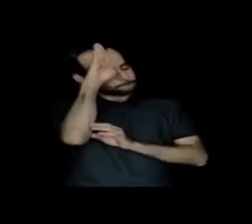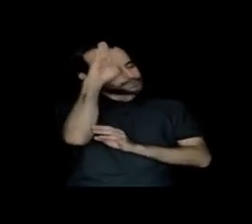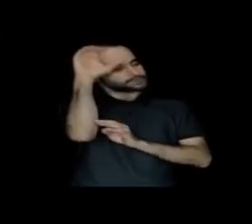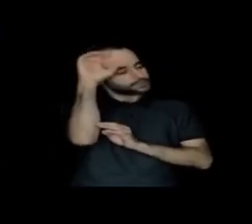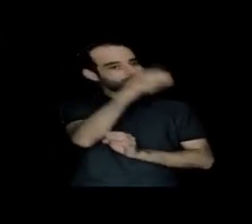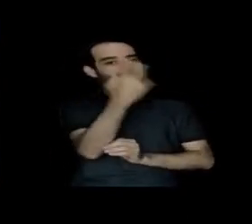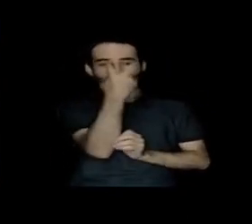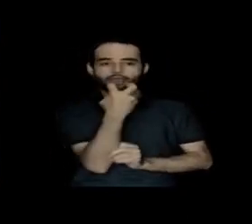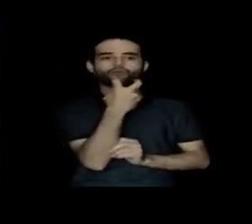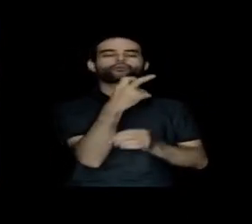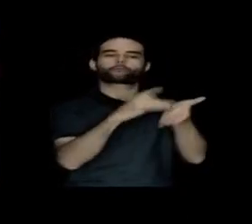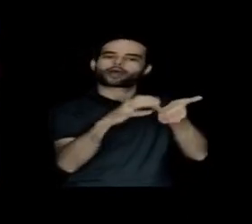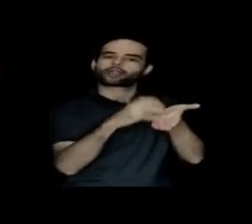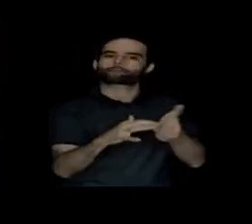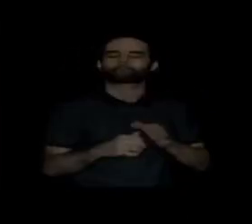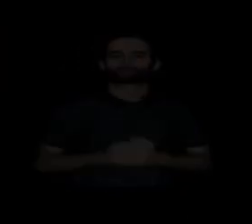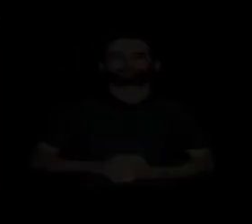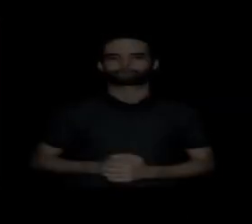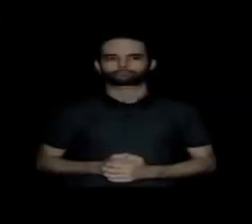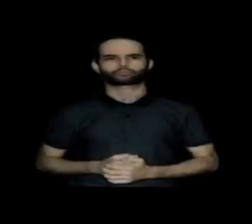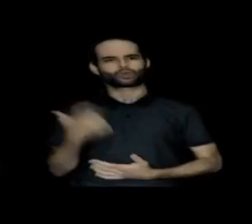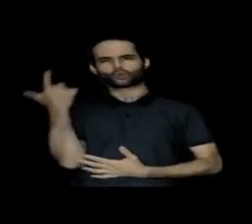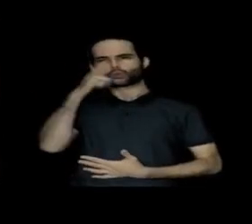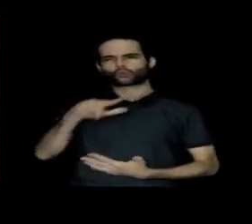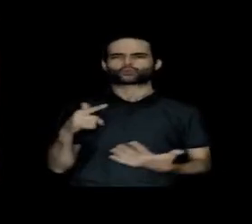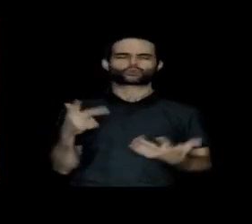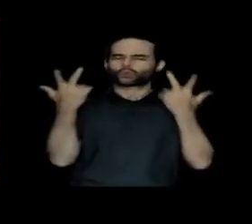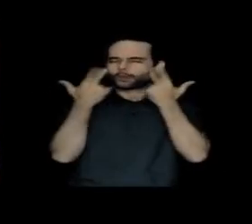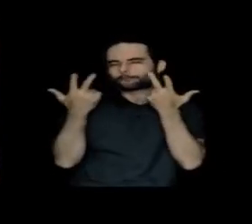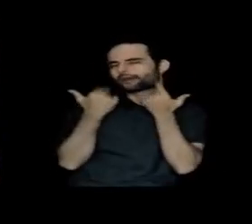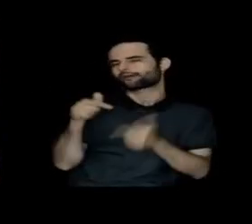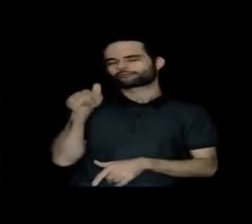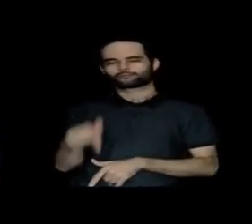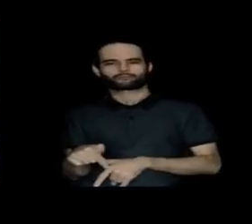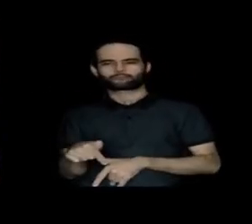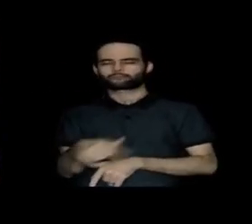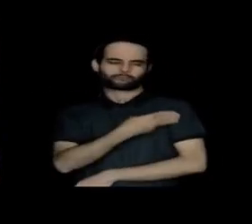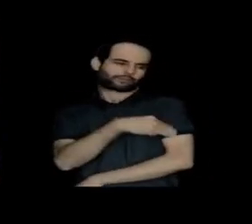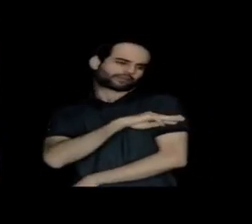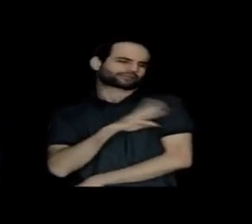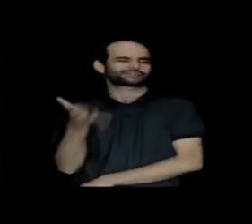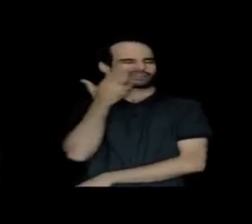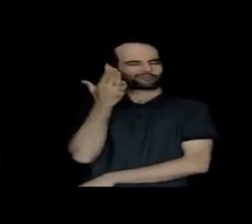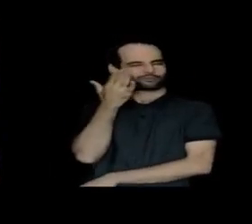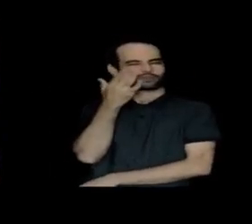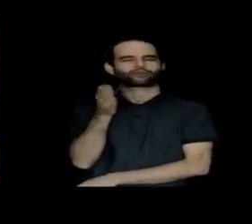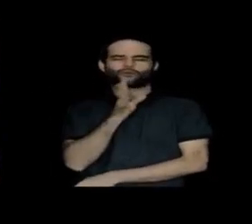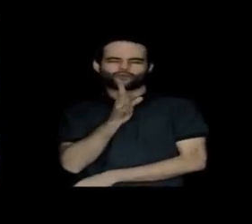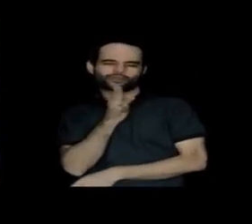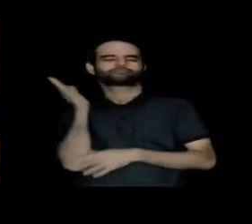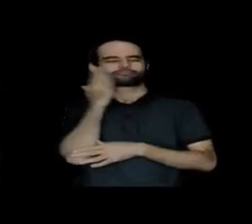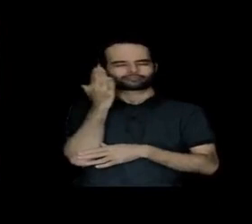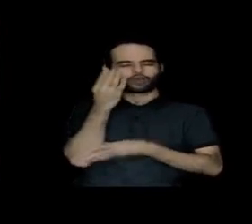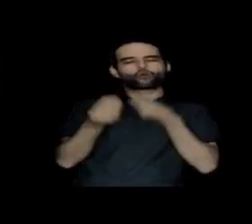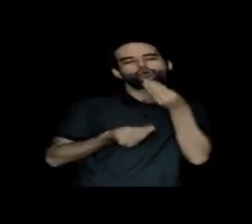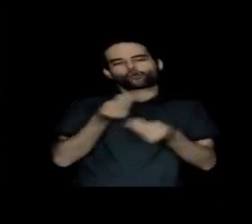de alfabetização de cegos em Braille. Foi tranquila essa entrada dela no ensino médio, ela já sabia, ela